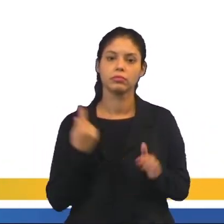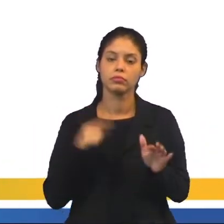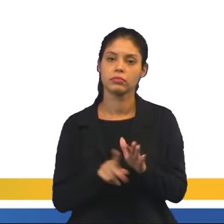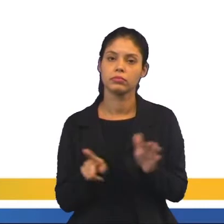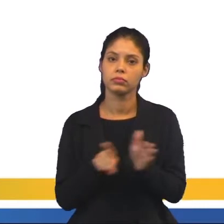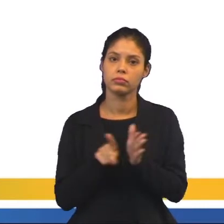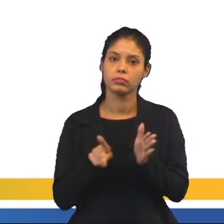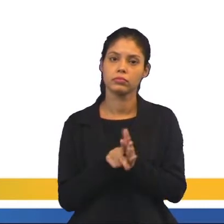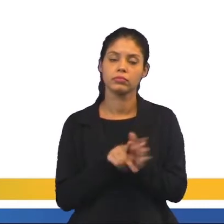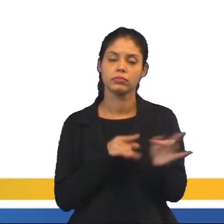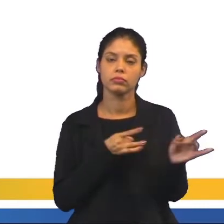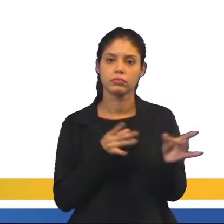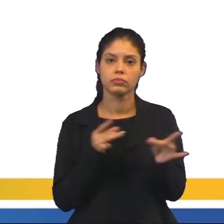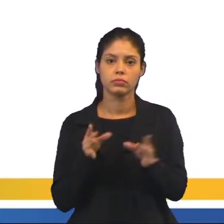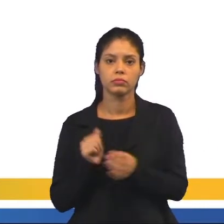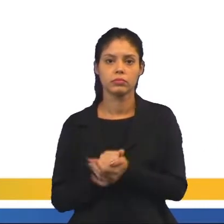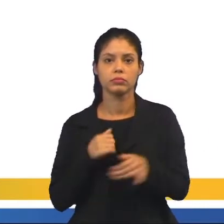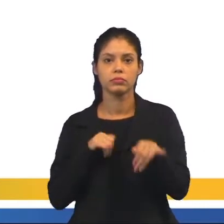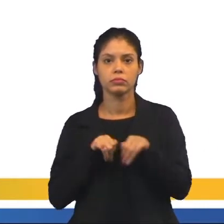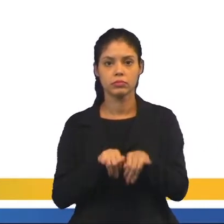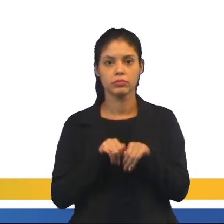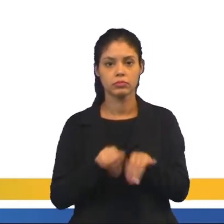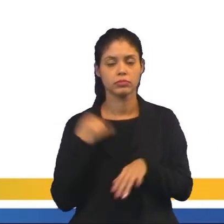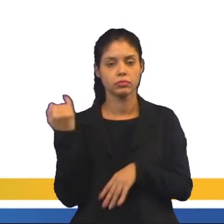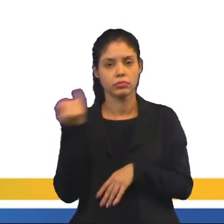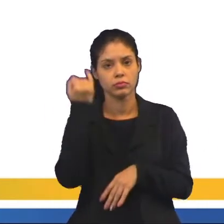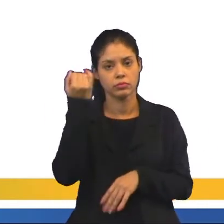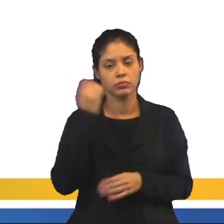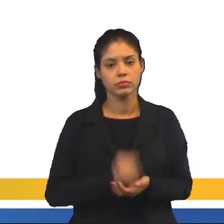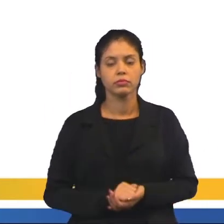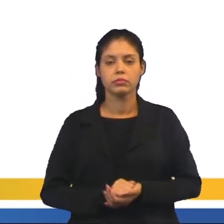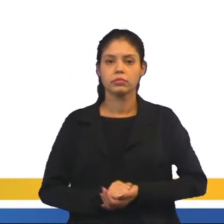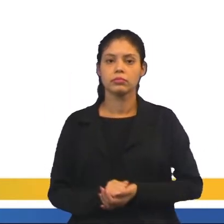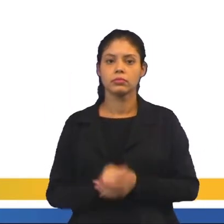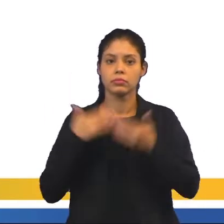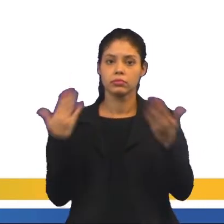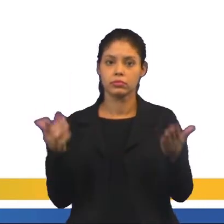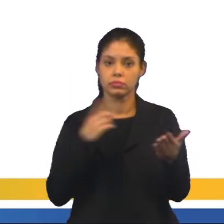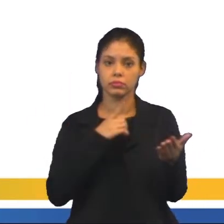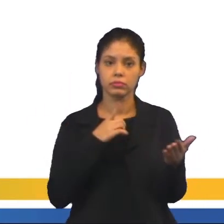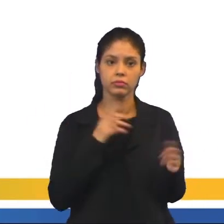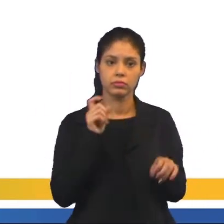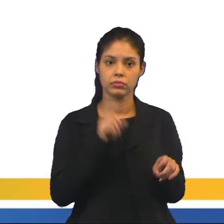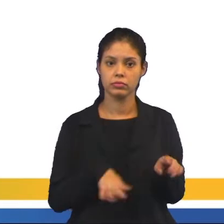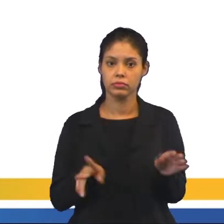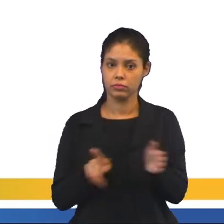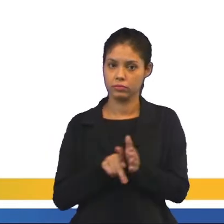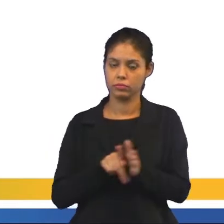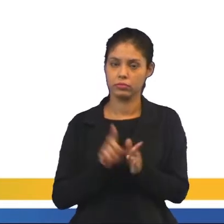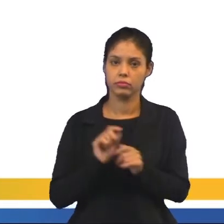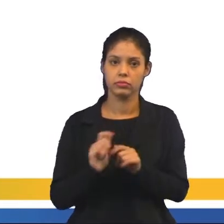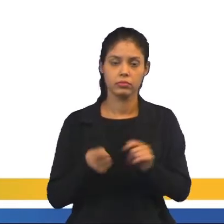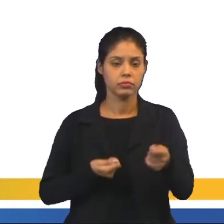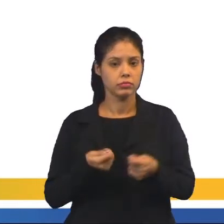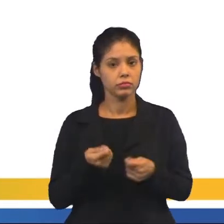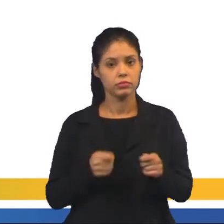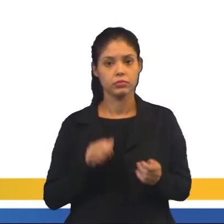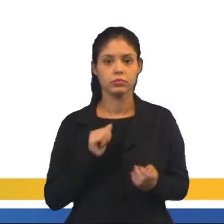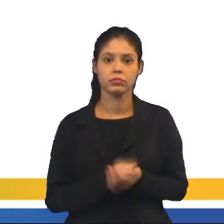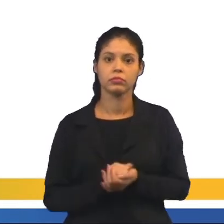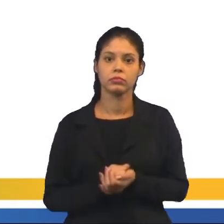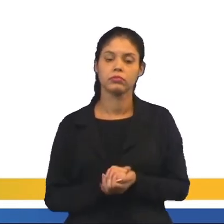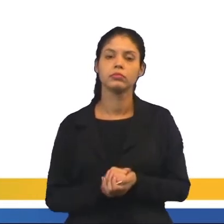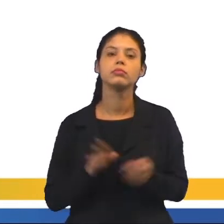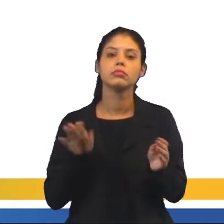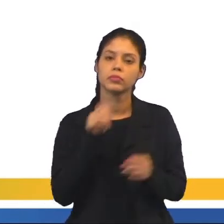interno de maior, digamos assim, de maior especialização. Então nós temos aí um agricultor em cima fazendo ainda